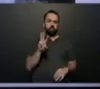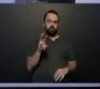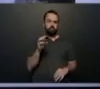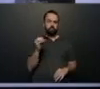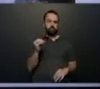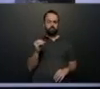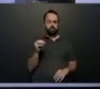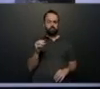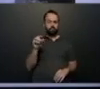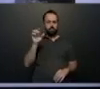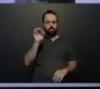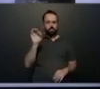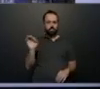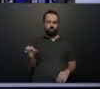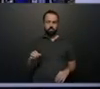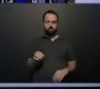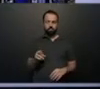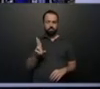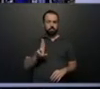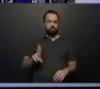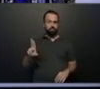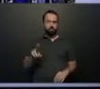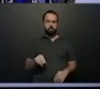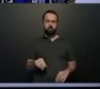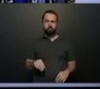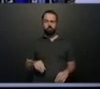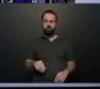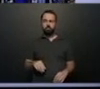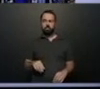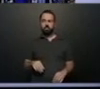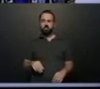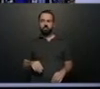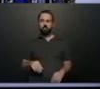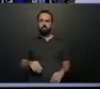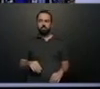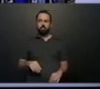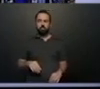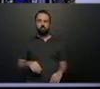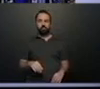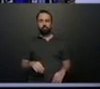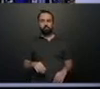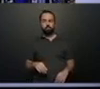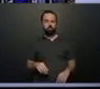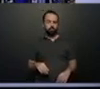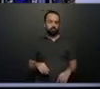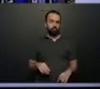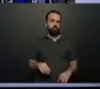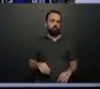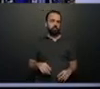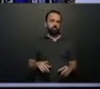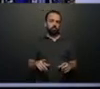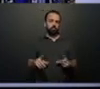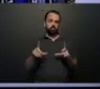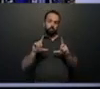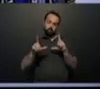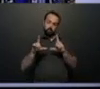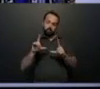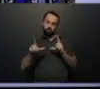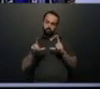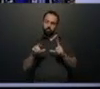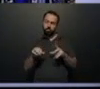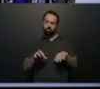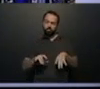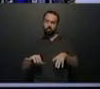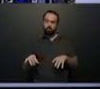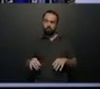são recolhidas para fazer a reciclagem. Nós temos aqui o lixo eletrônico.